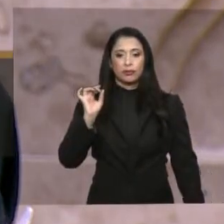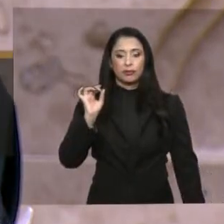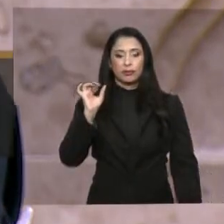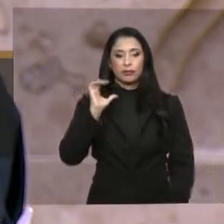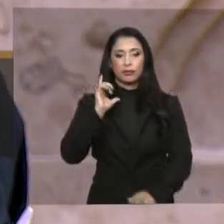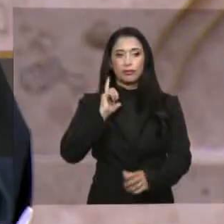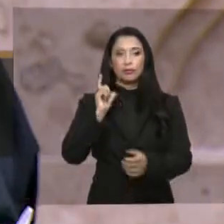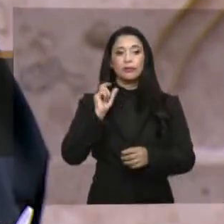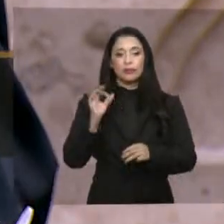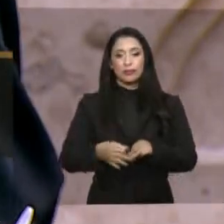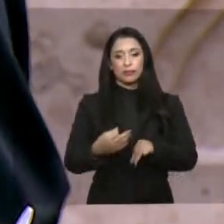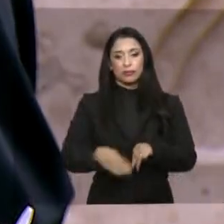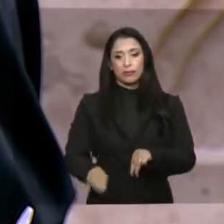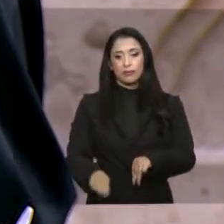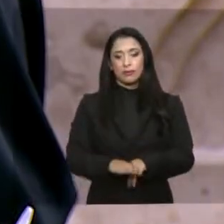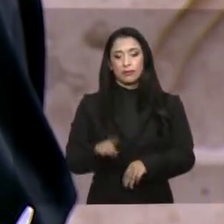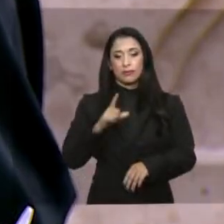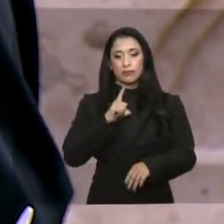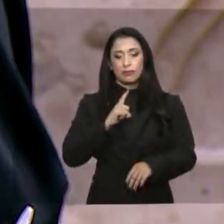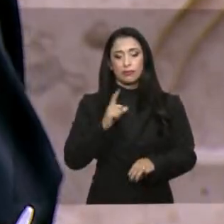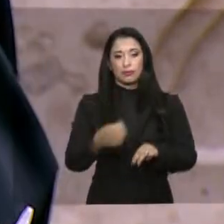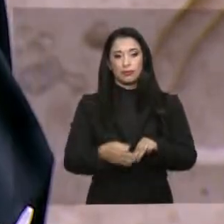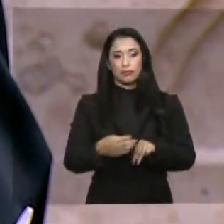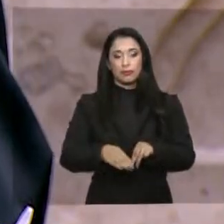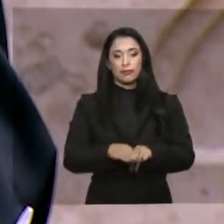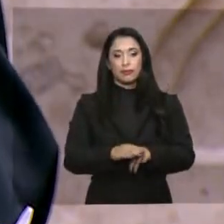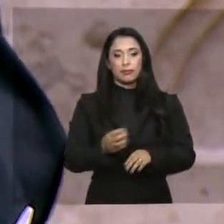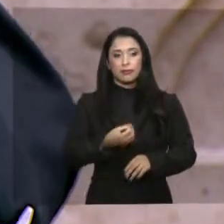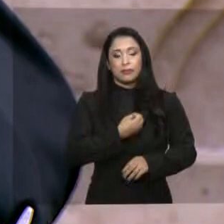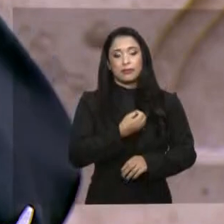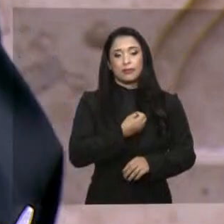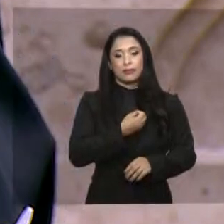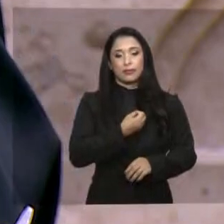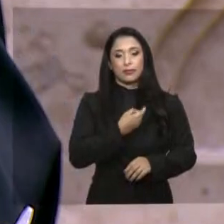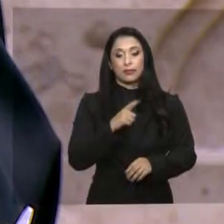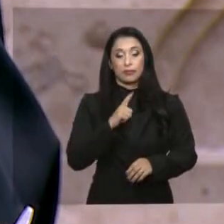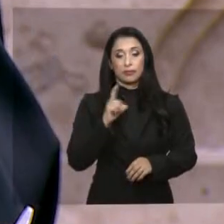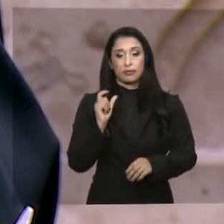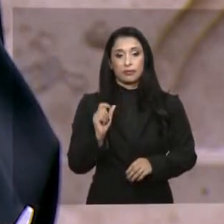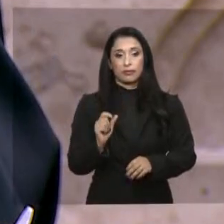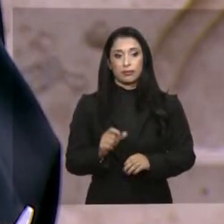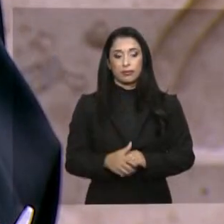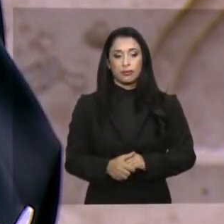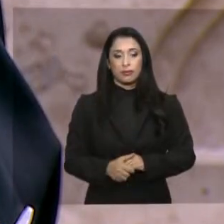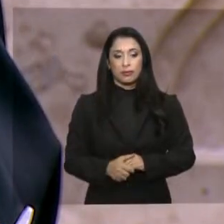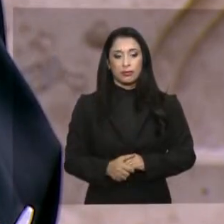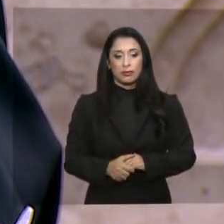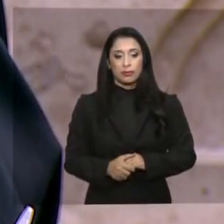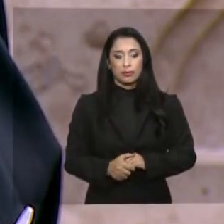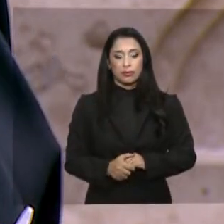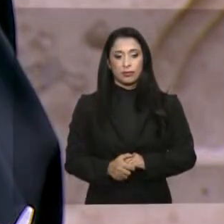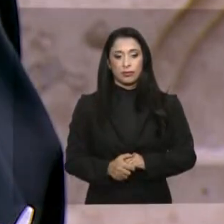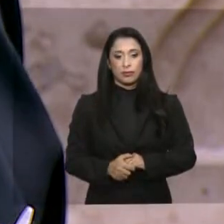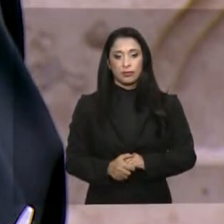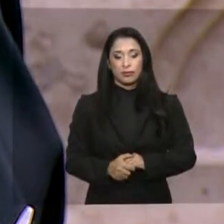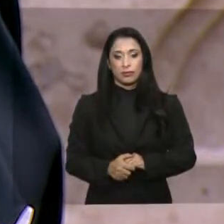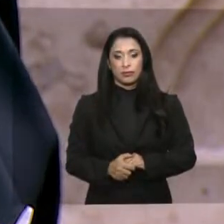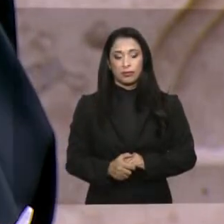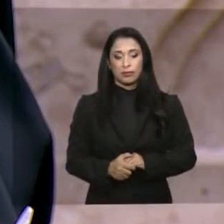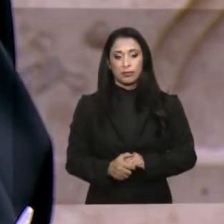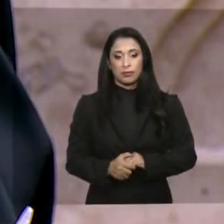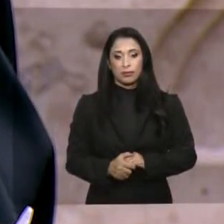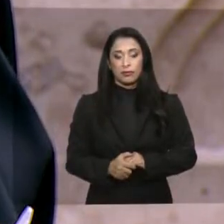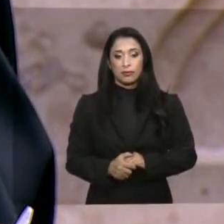Moraes. Suas Excelências, os ministros presentes e que nos acompanham